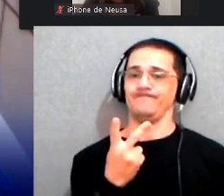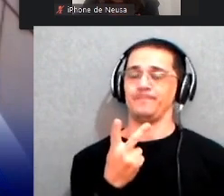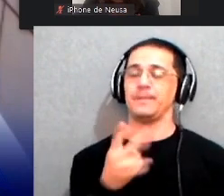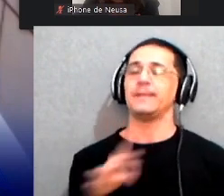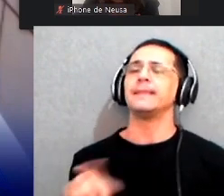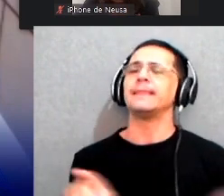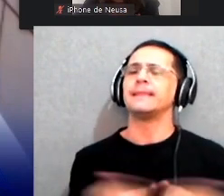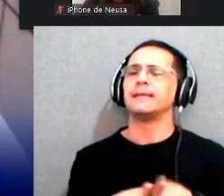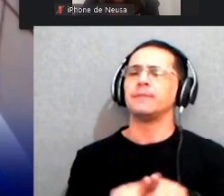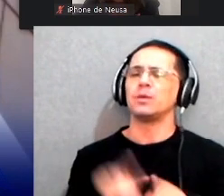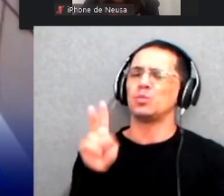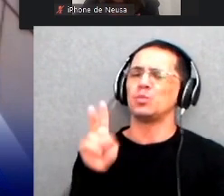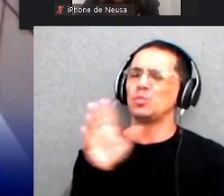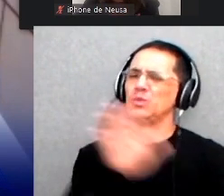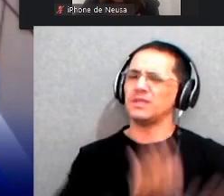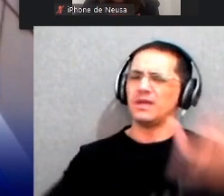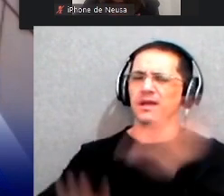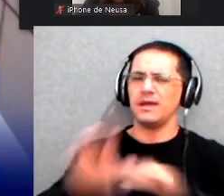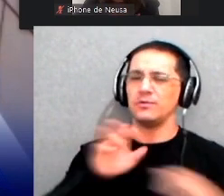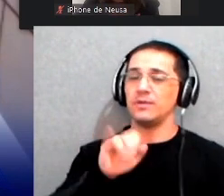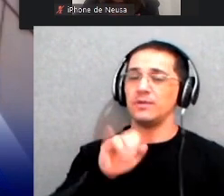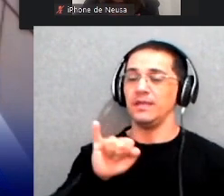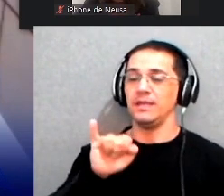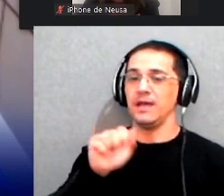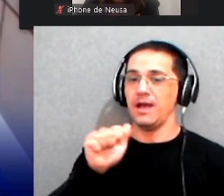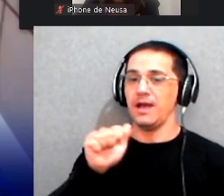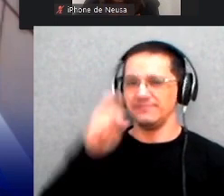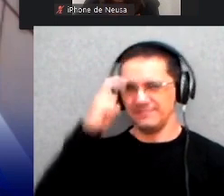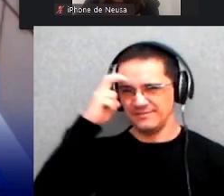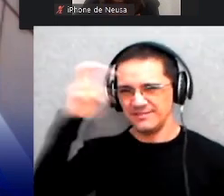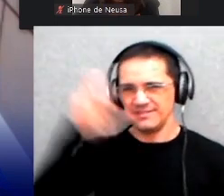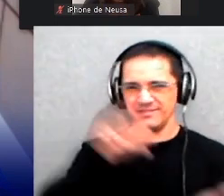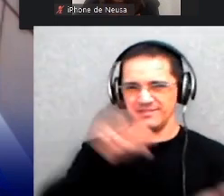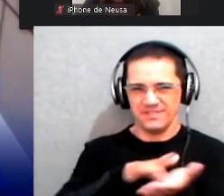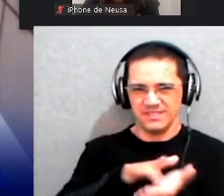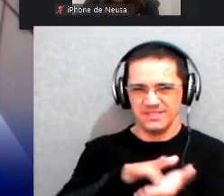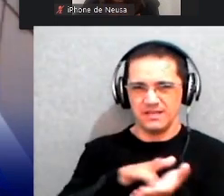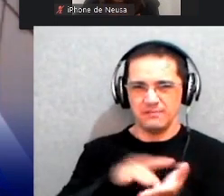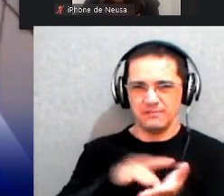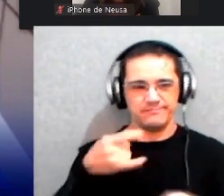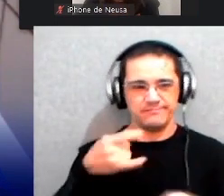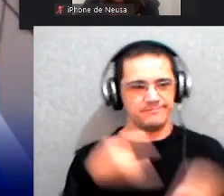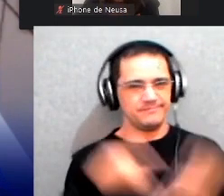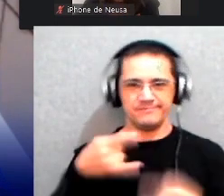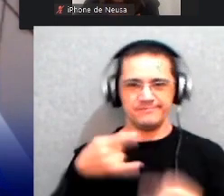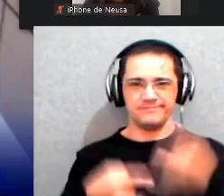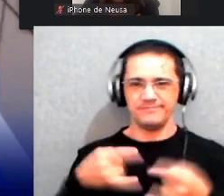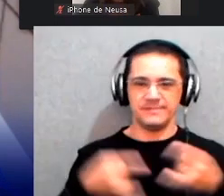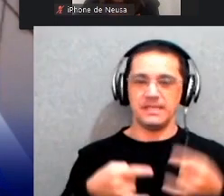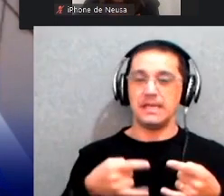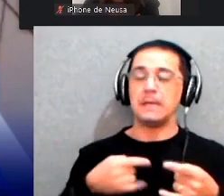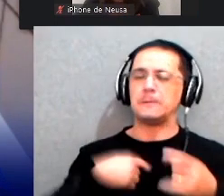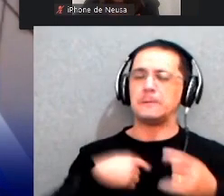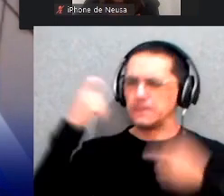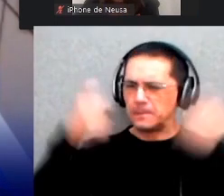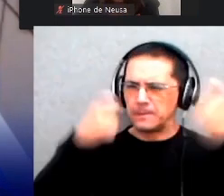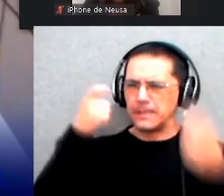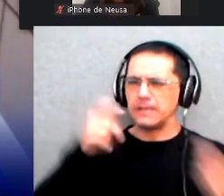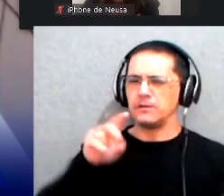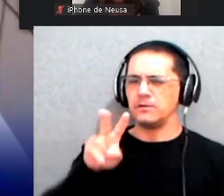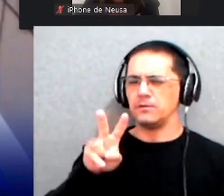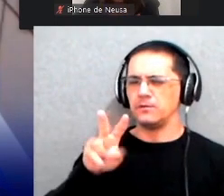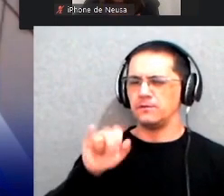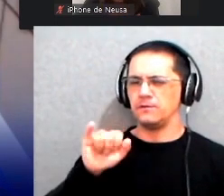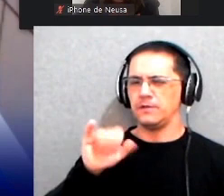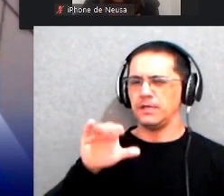com a inteligência artificial. Estou preocupado com o Victor, que é esse robozinho do Supremo e do STJ, que também já está esparramando,